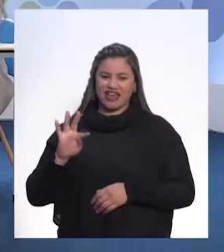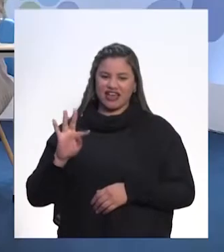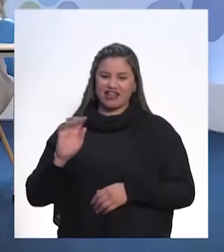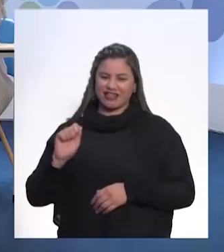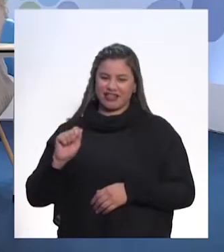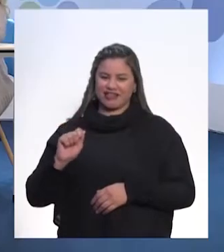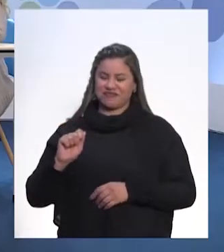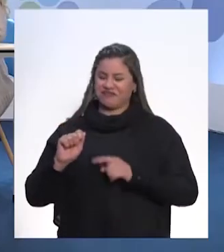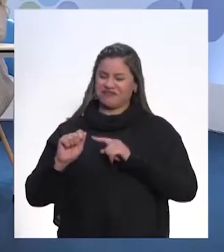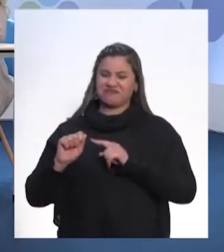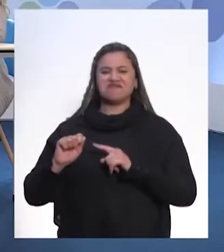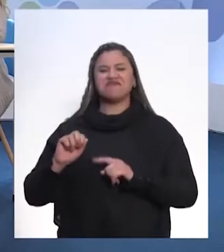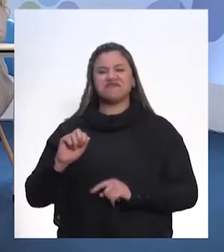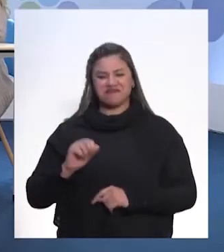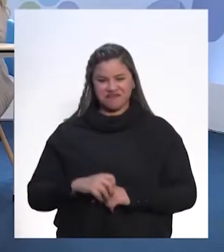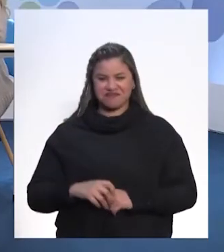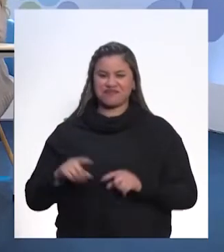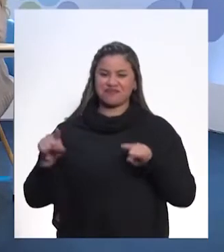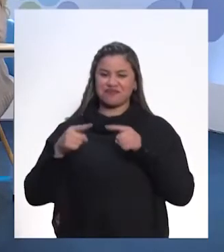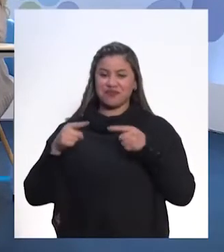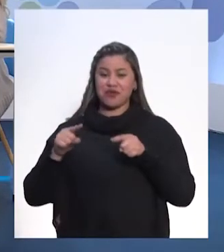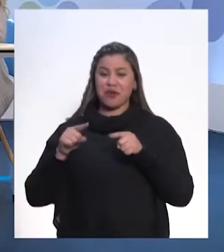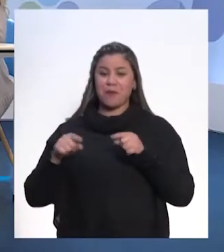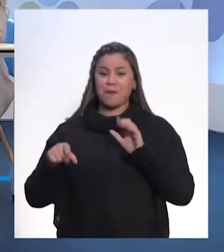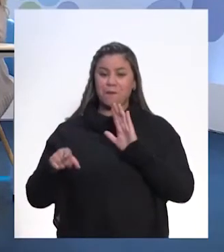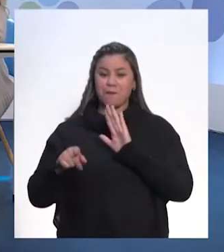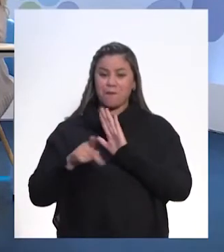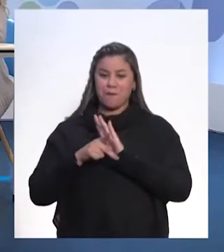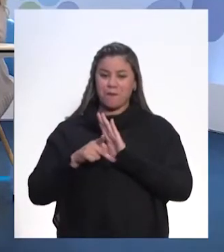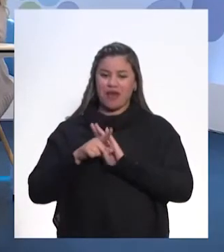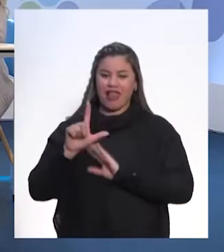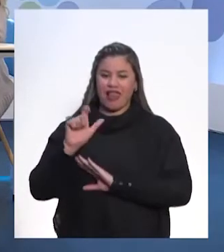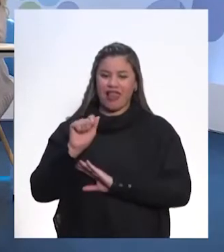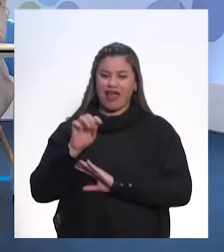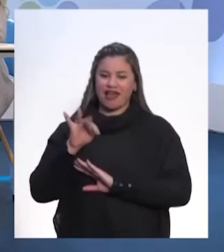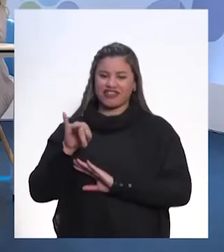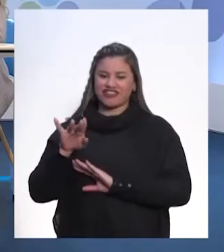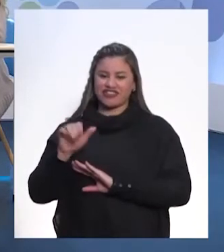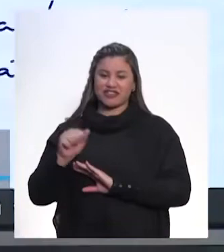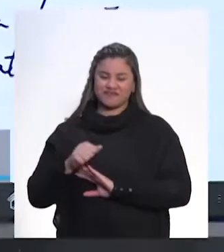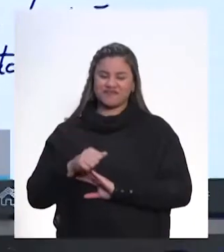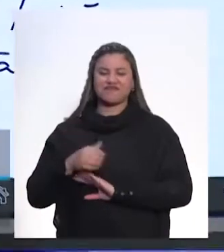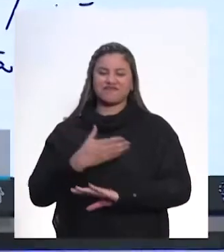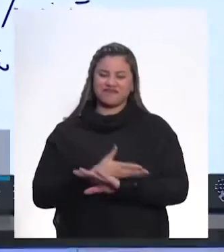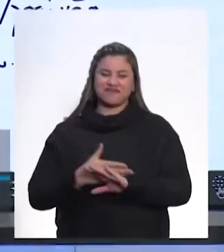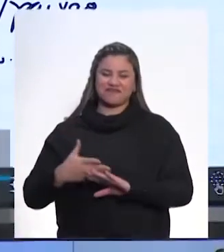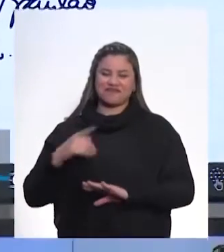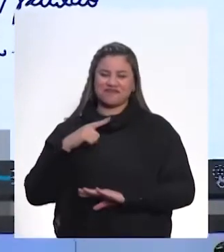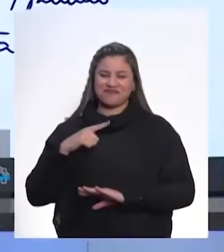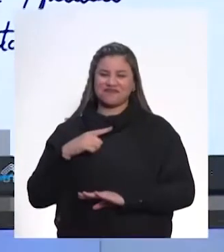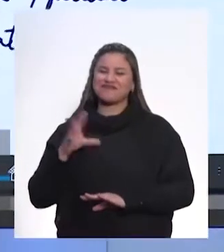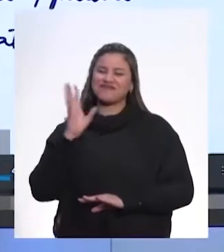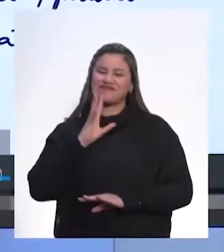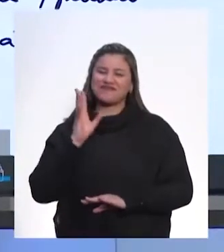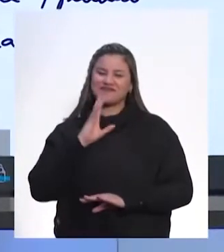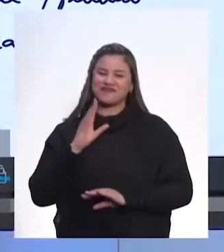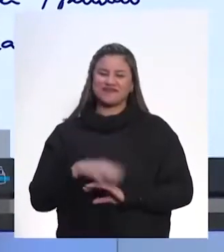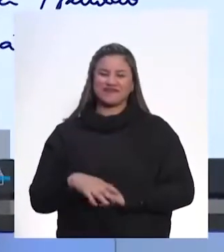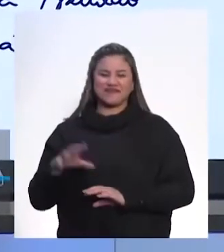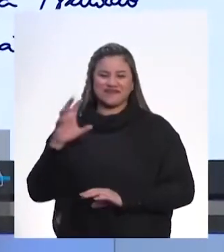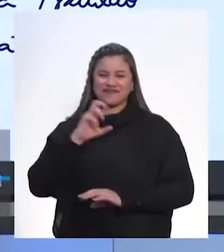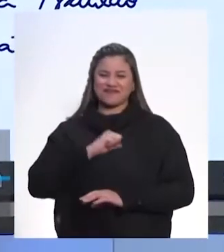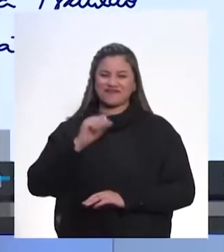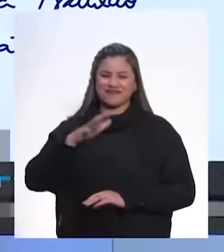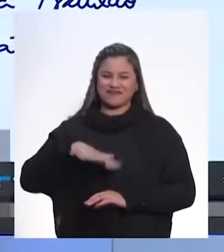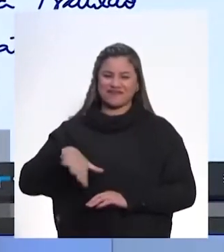estilo, né? Aí de música latina, né? E é bem tradicional, tá? Inclusive. Bem interessante, gente. Adorei todas